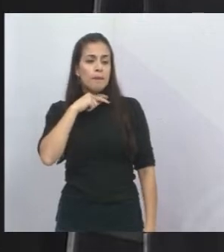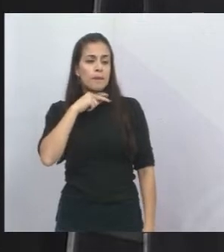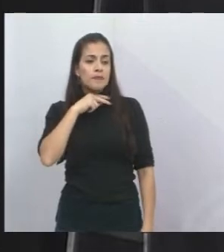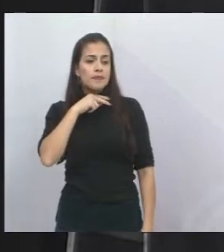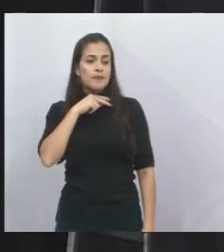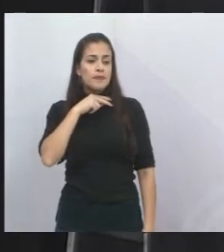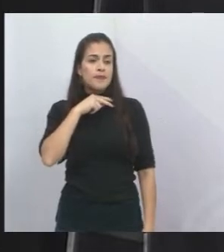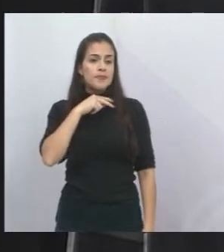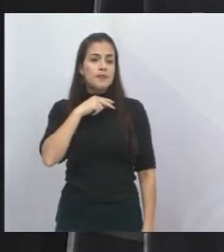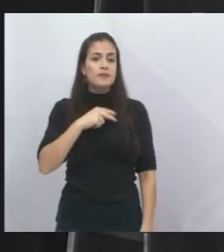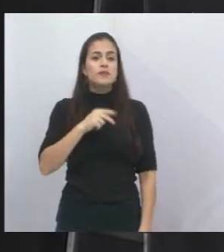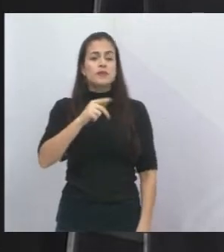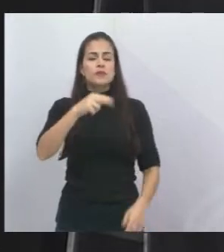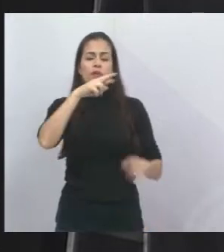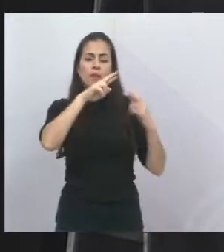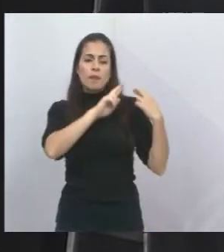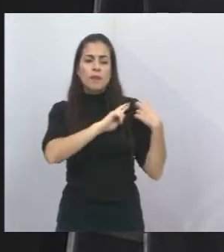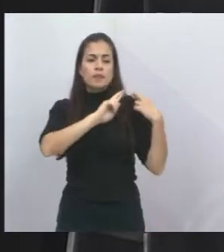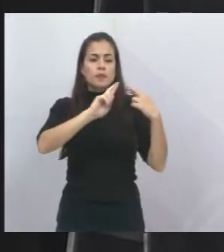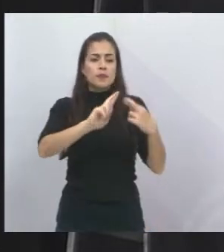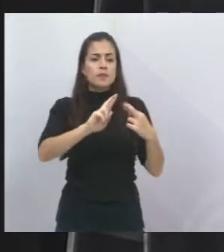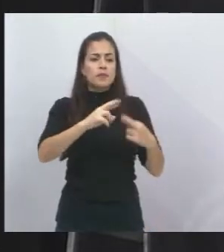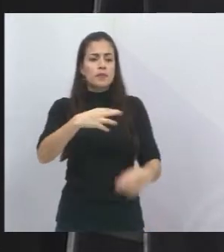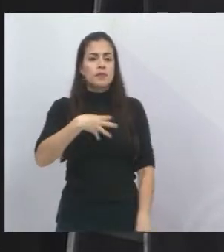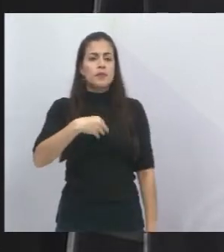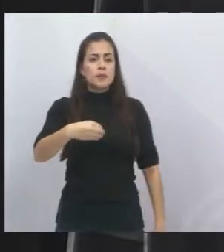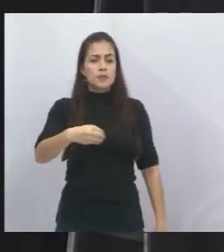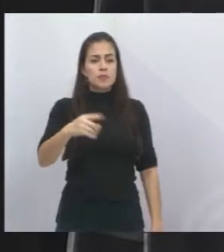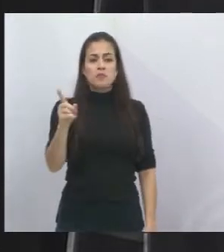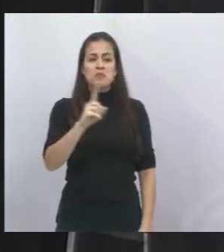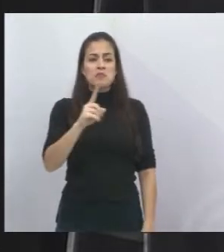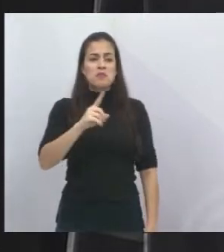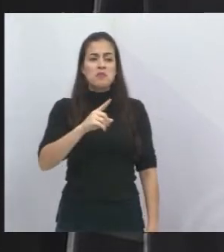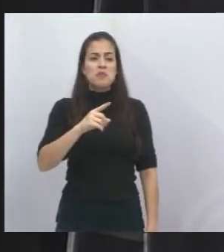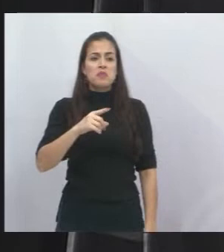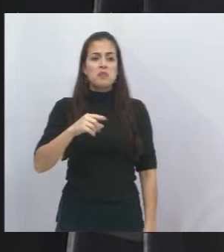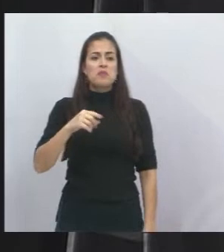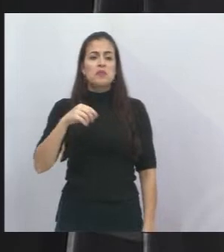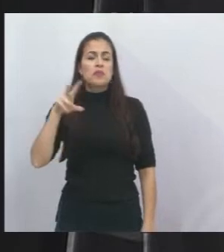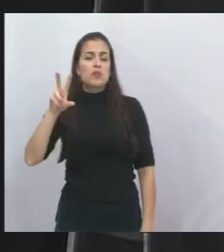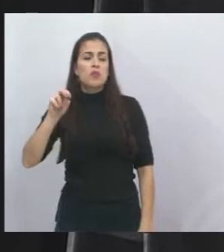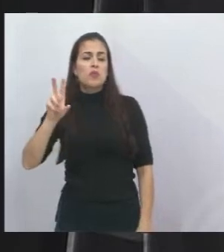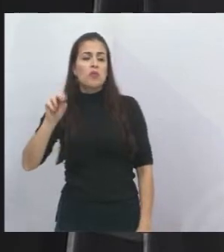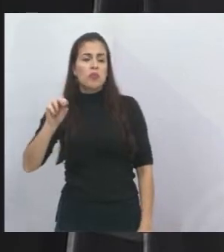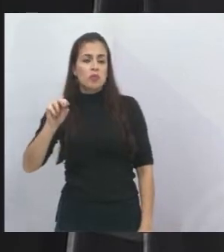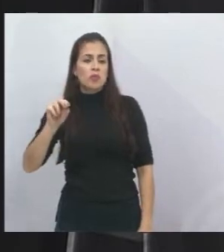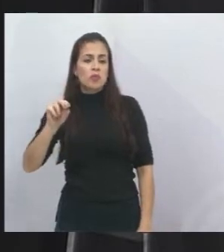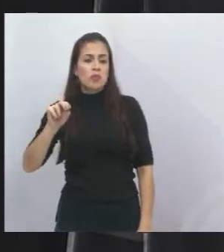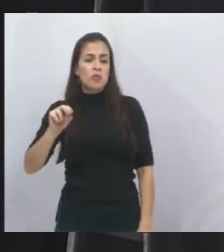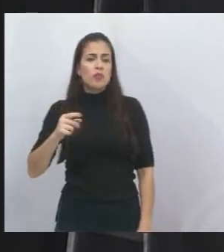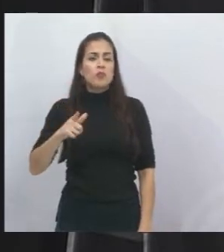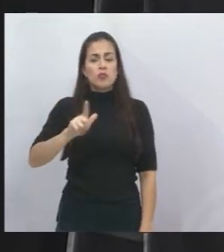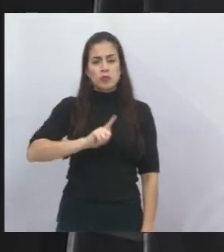do avô. É essa a minha colocação. Sei muito bem, tenho uma idosa, 88 anos,